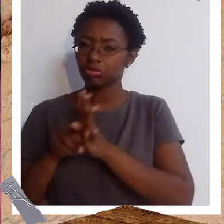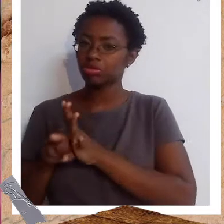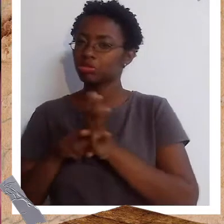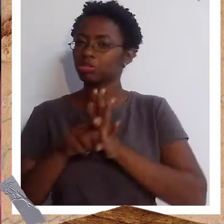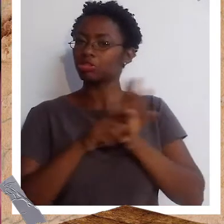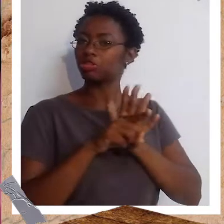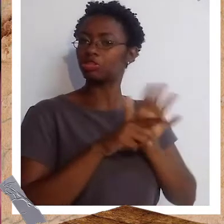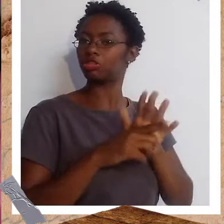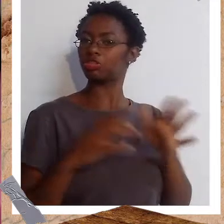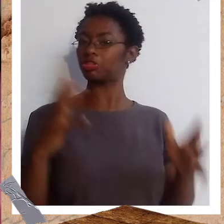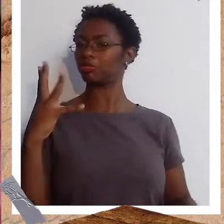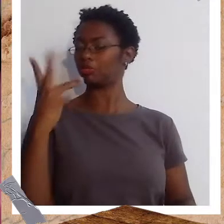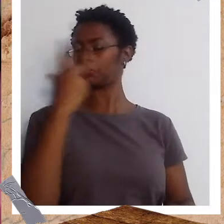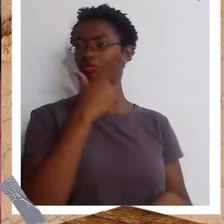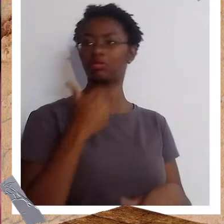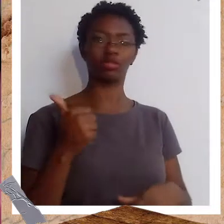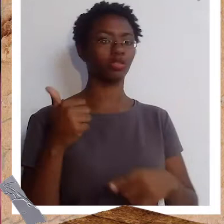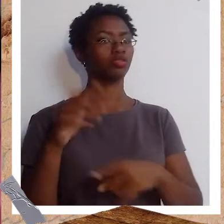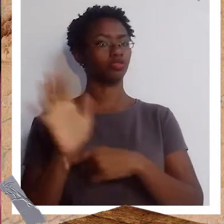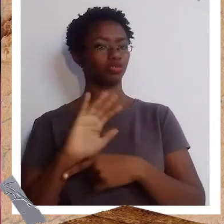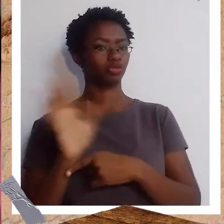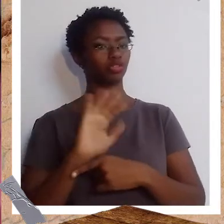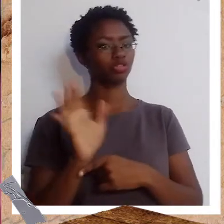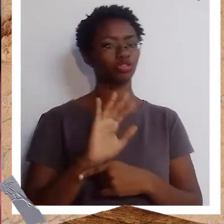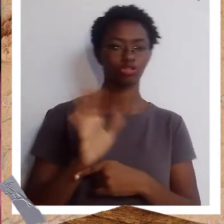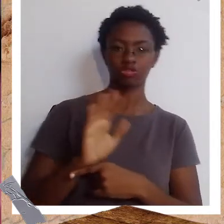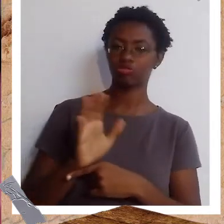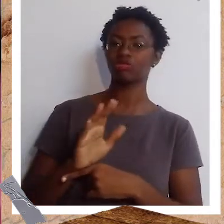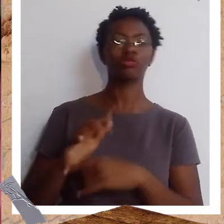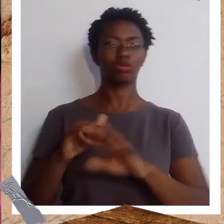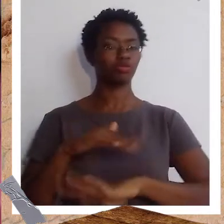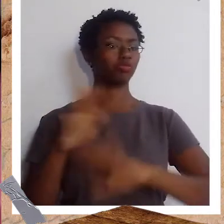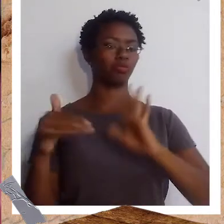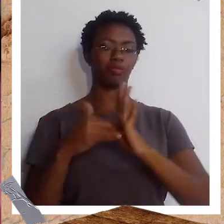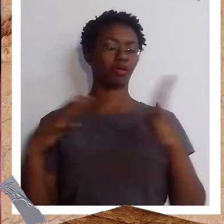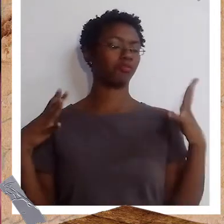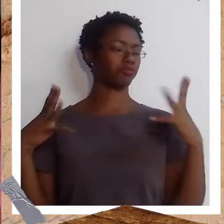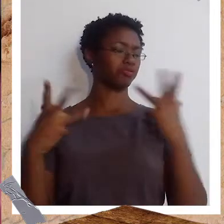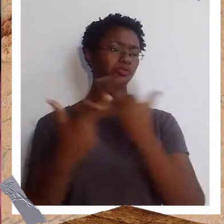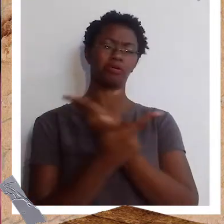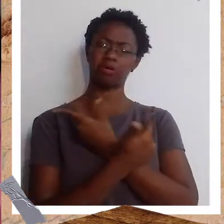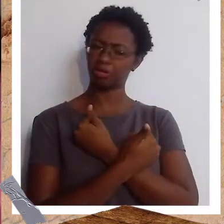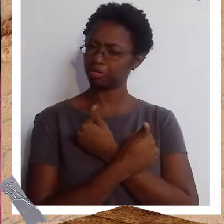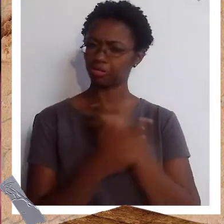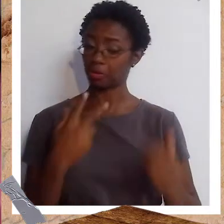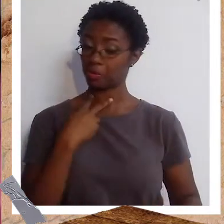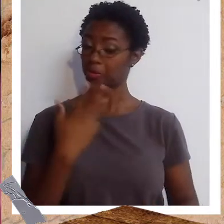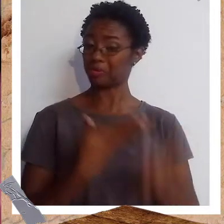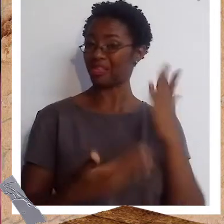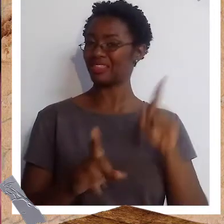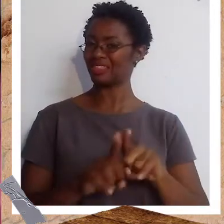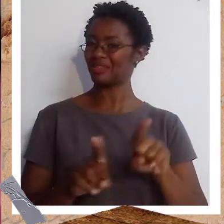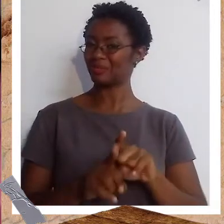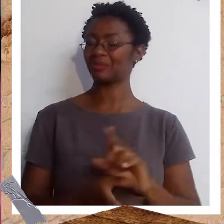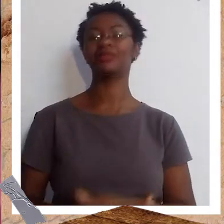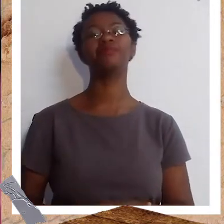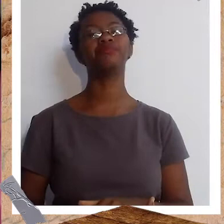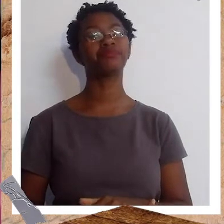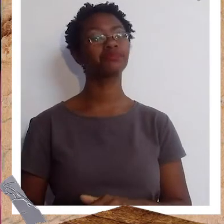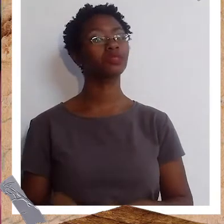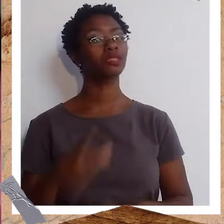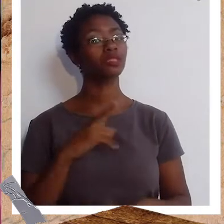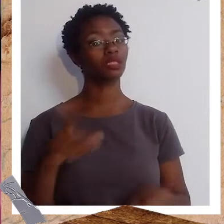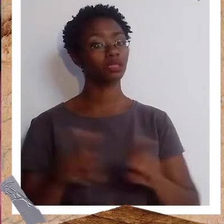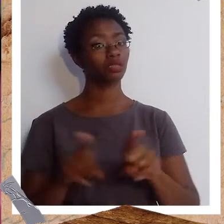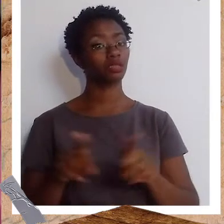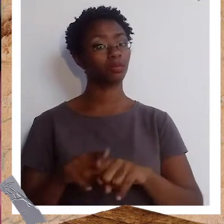belíssima, do cinema, mostra audiovisual, linda, maravilhosa, imperdível também. Temos a nossa